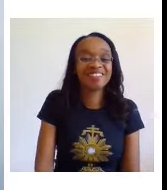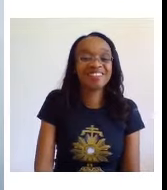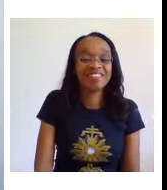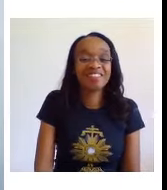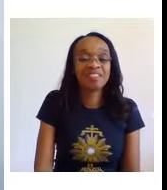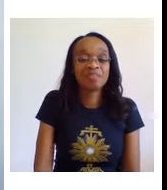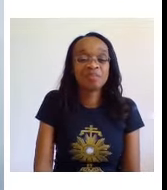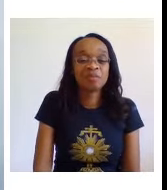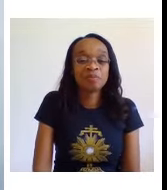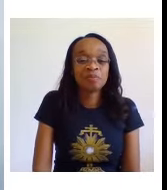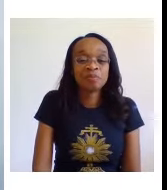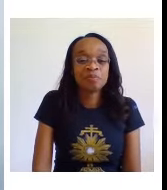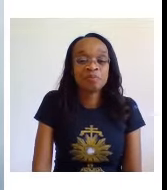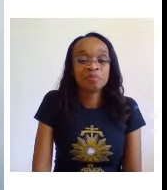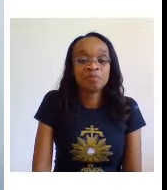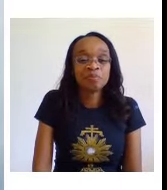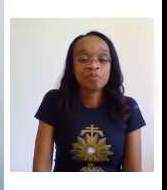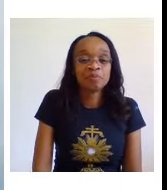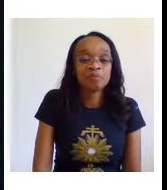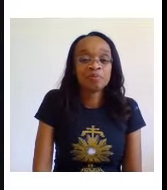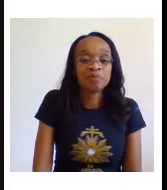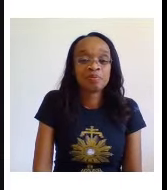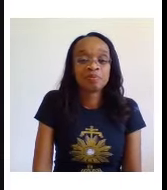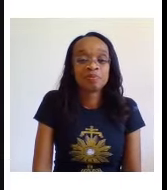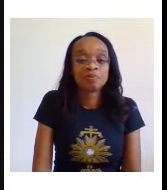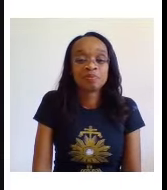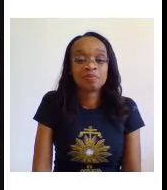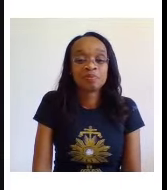Adilson fazer o fechamento.